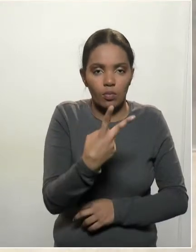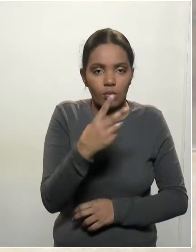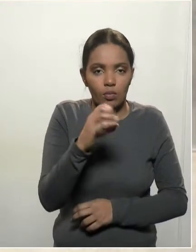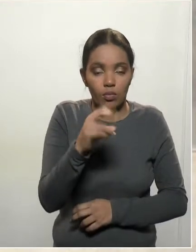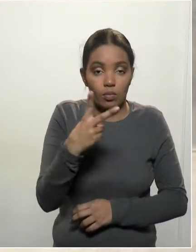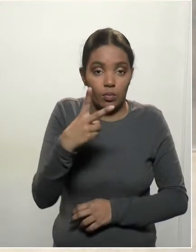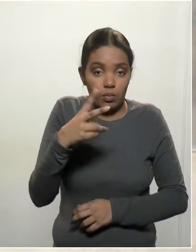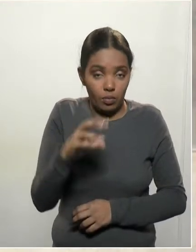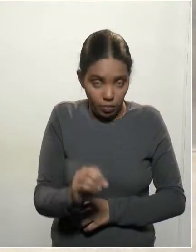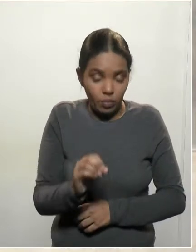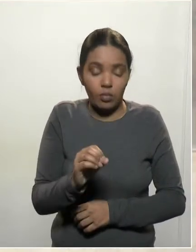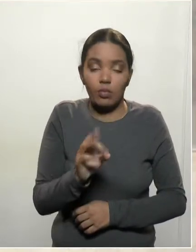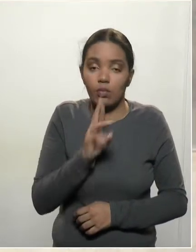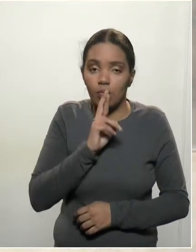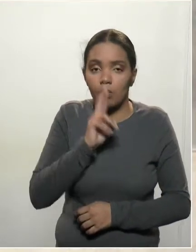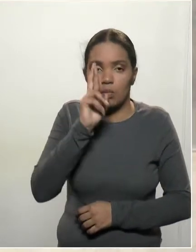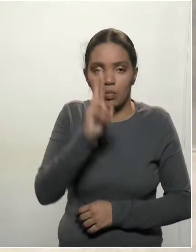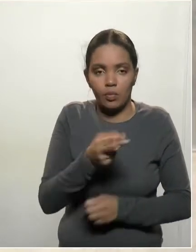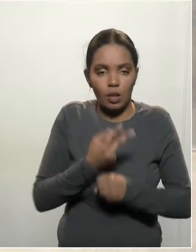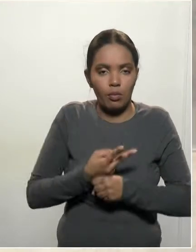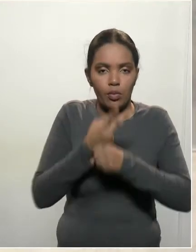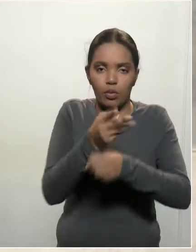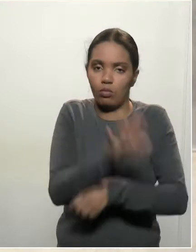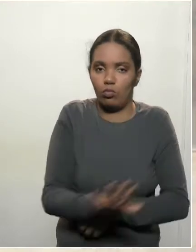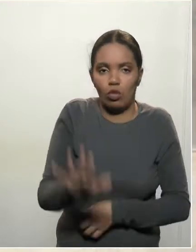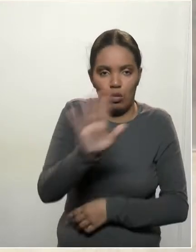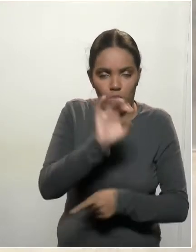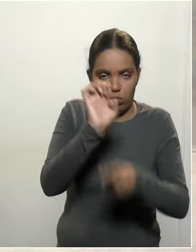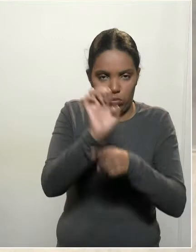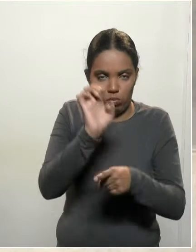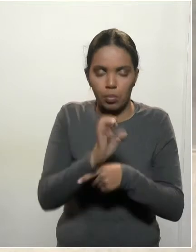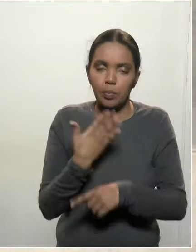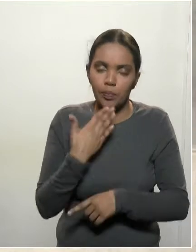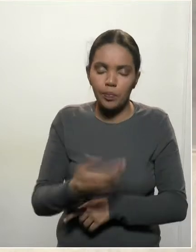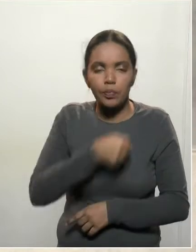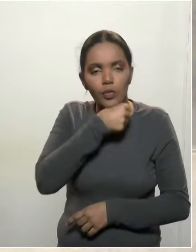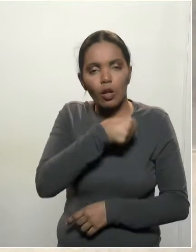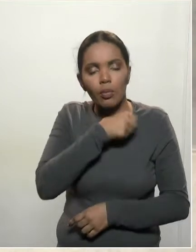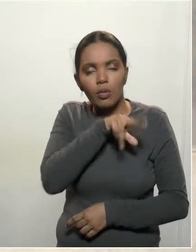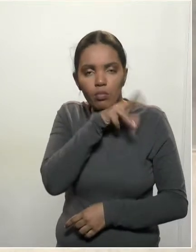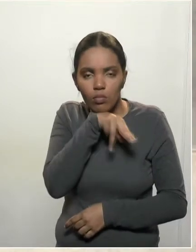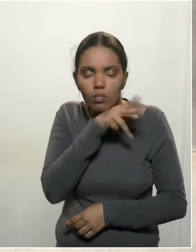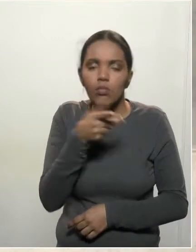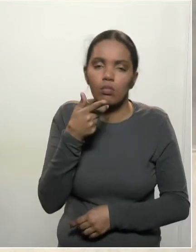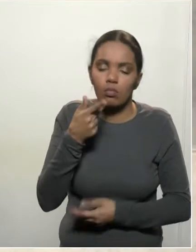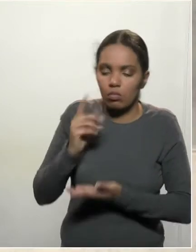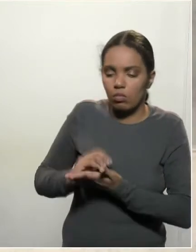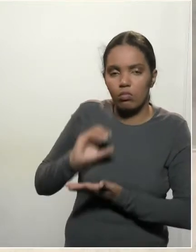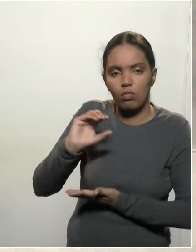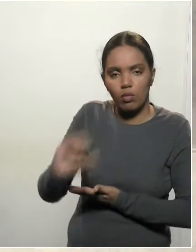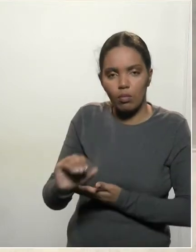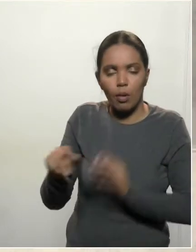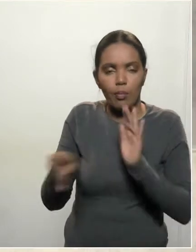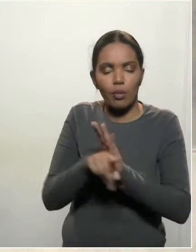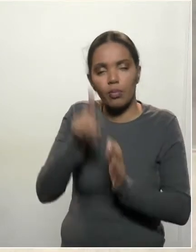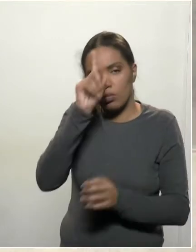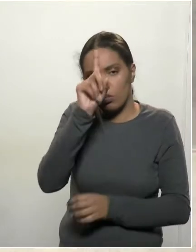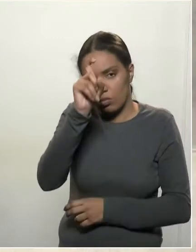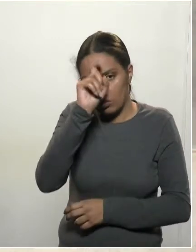à Procuradoria-Geral do Estado, a requerimento da autoria do deputado cobra repórter sobre o envio de recursos para a Santa Casa de Misericórdia de